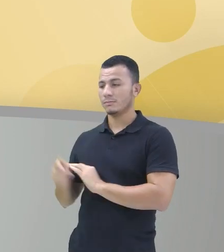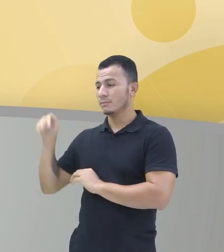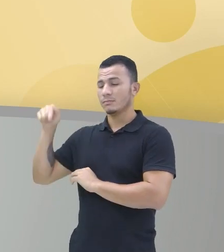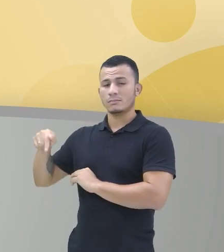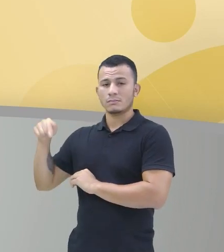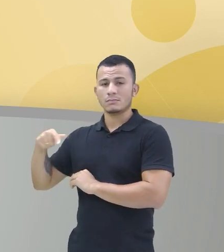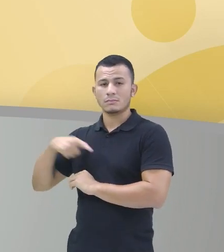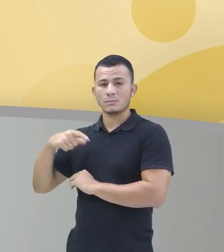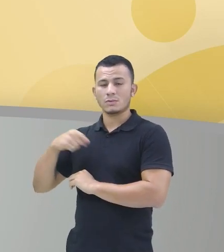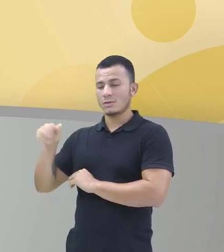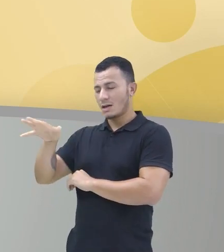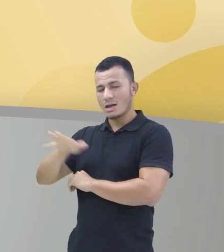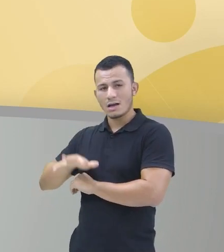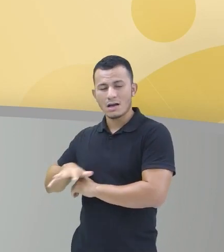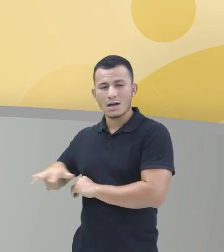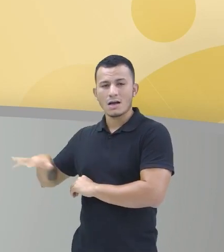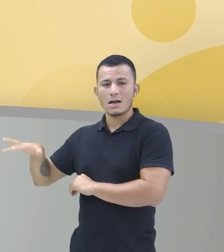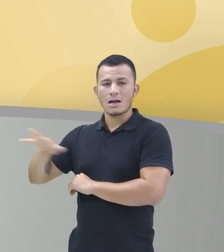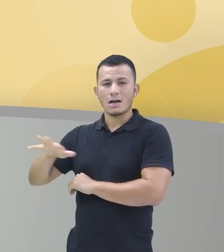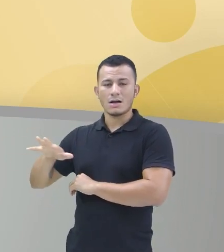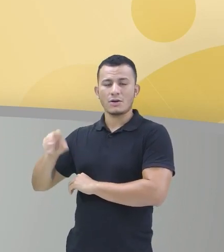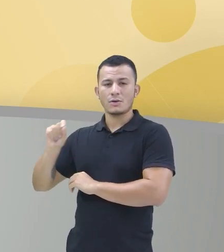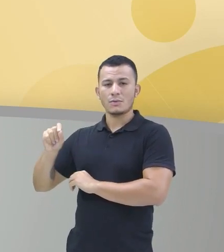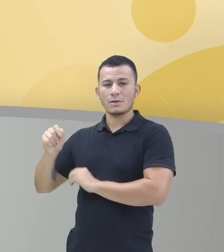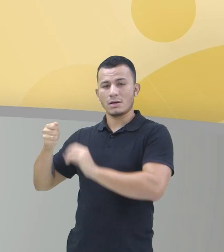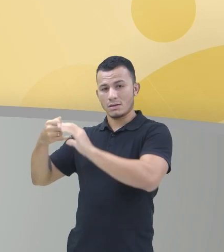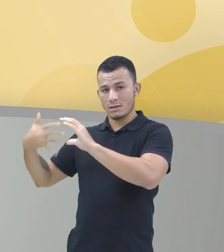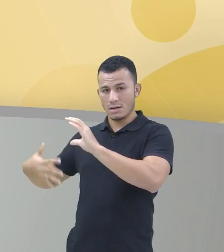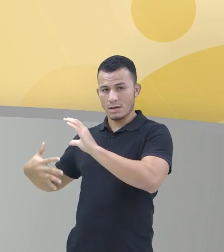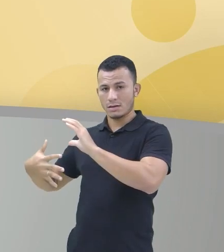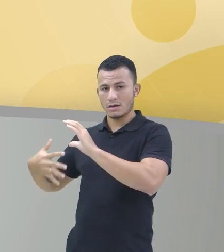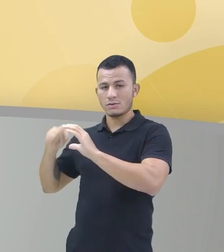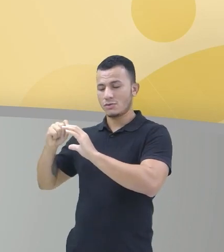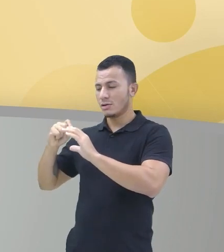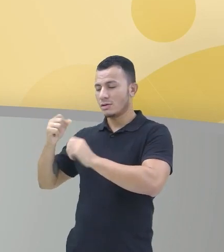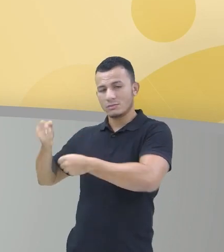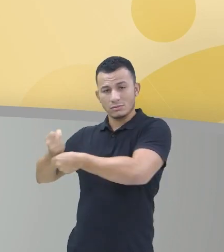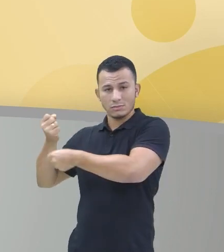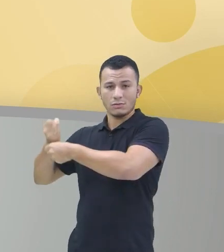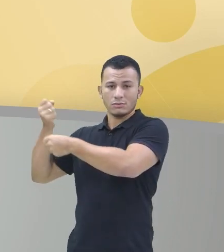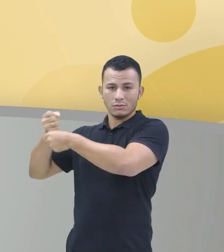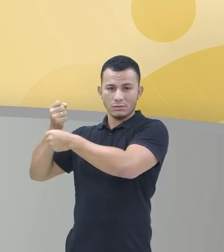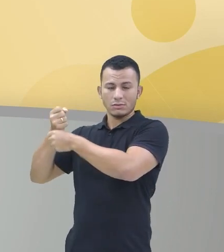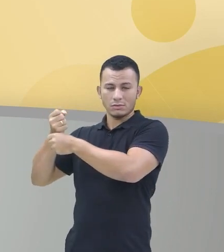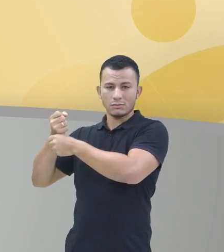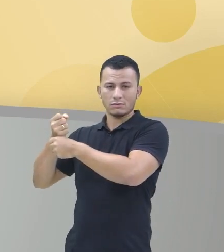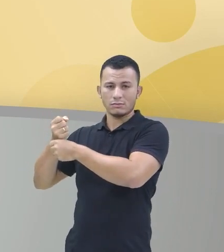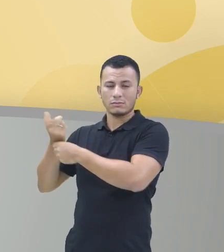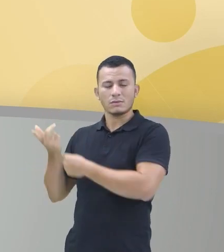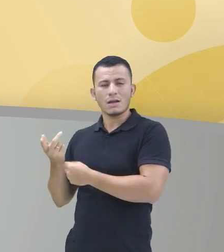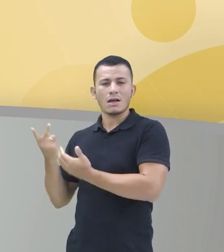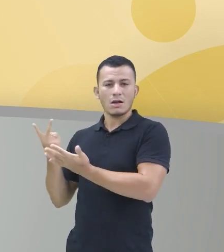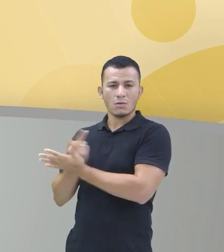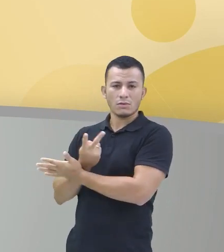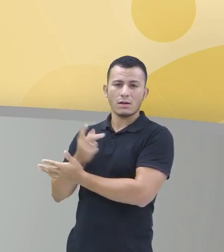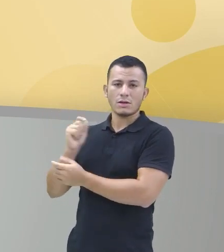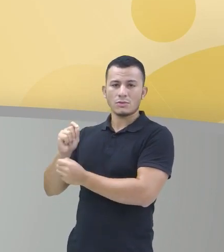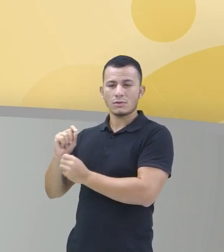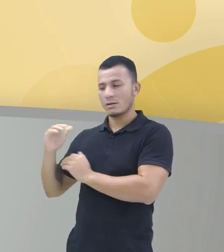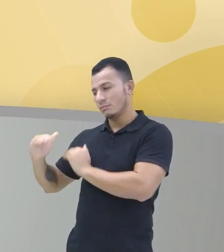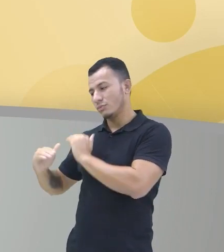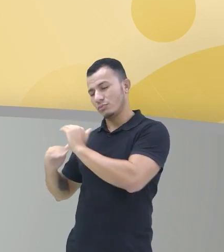urbana equivale às áreas caracterizadas pelo processo de urbanização, que é um fenômeno que está ligado